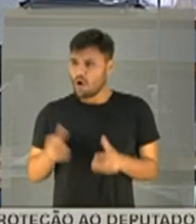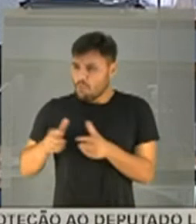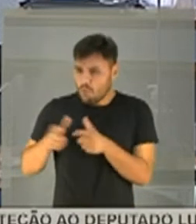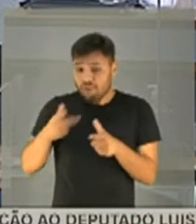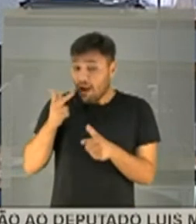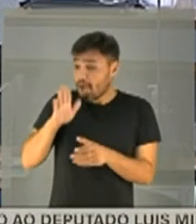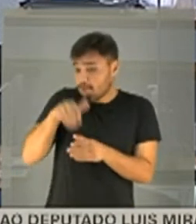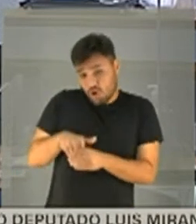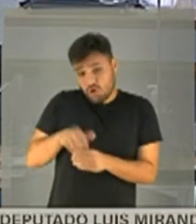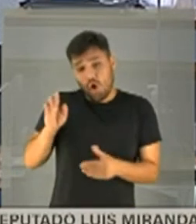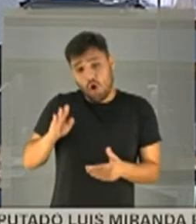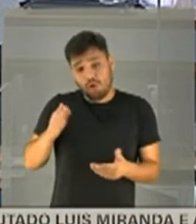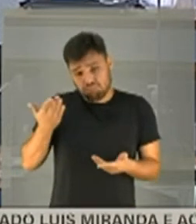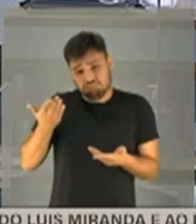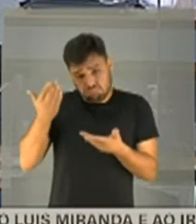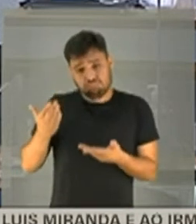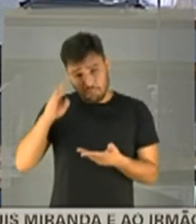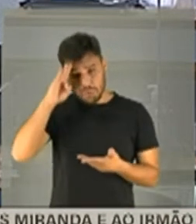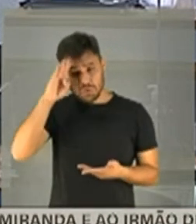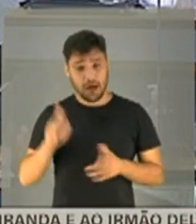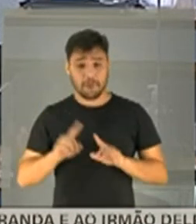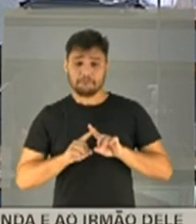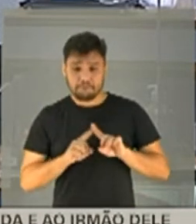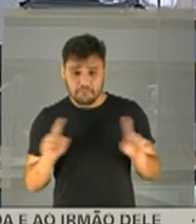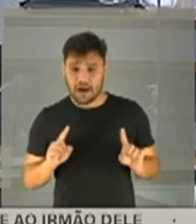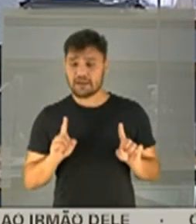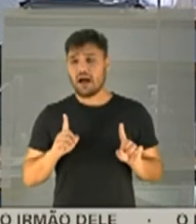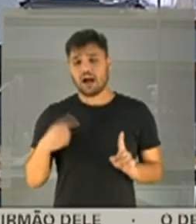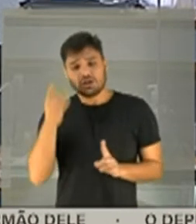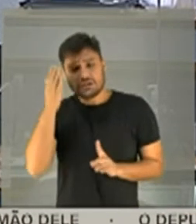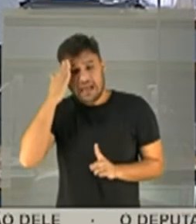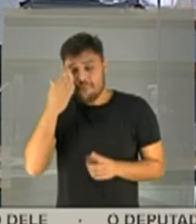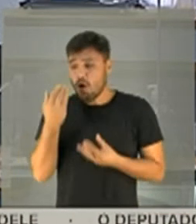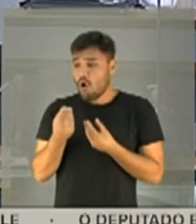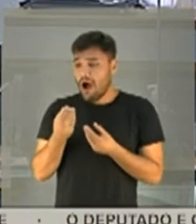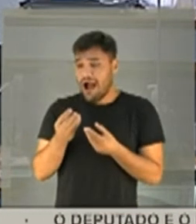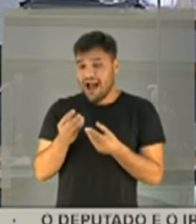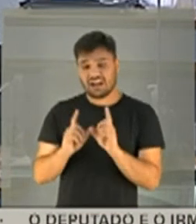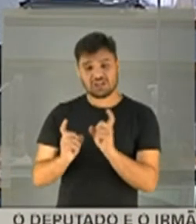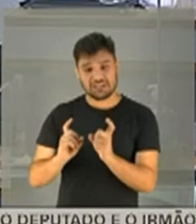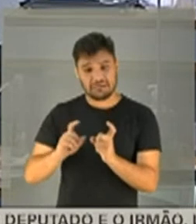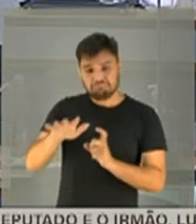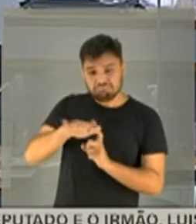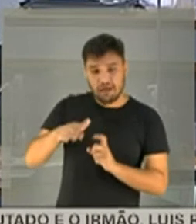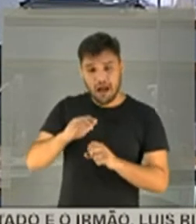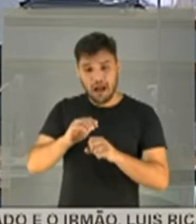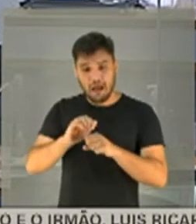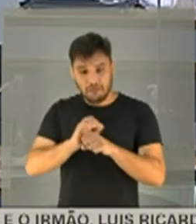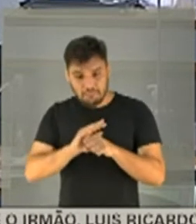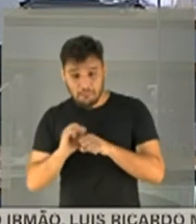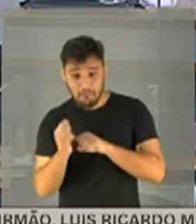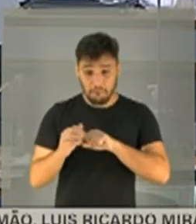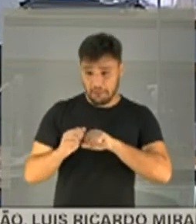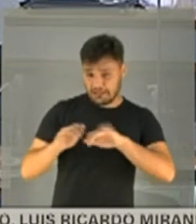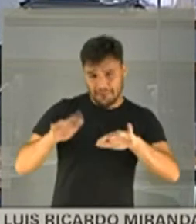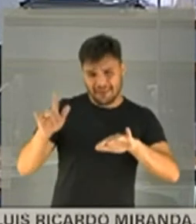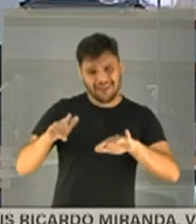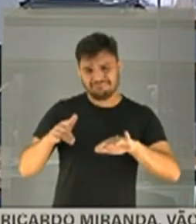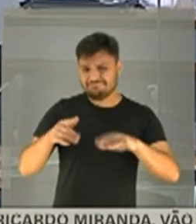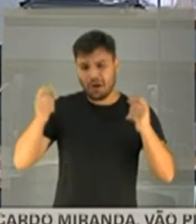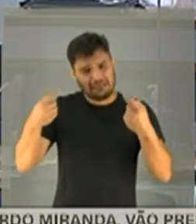ter votado, inclusive, nesse governo. Agora, entendemos que a condução da pandemia no Brasil é um fracasso, como eu mostrei nos slides.